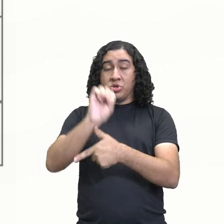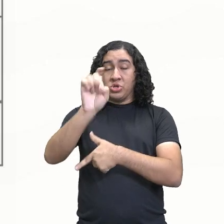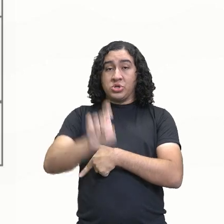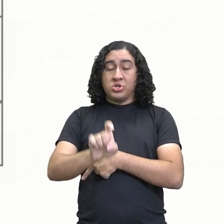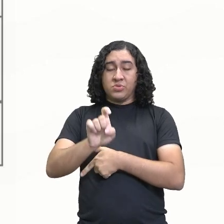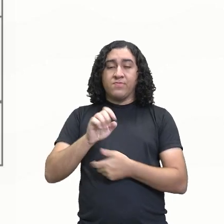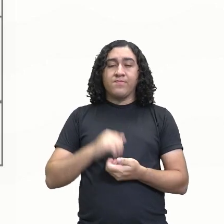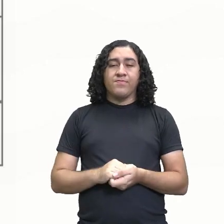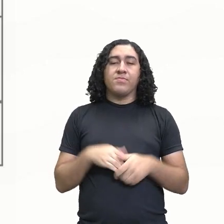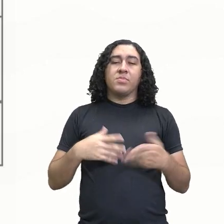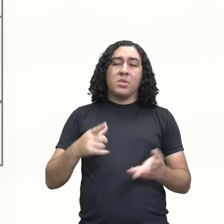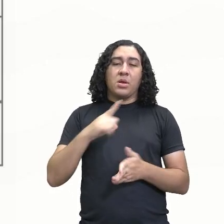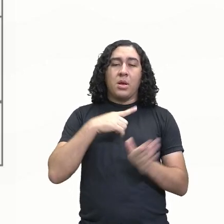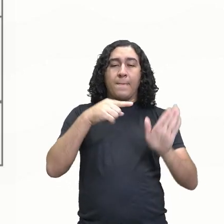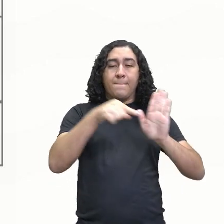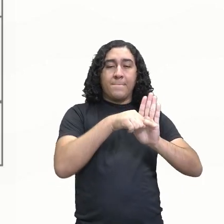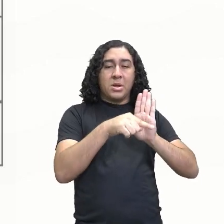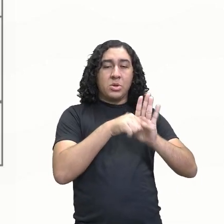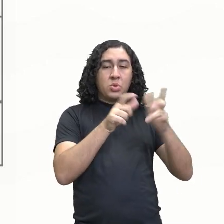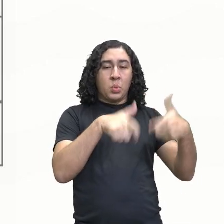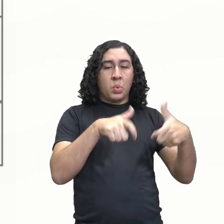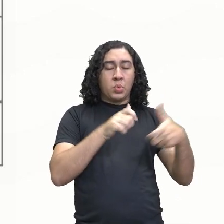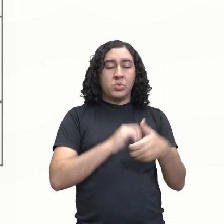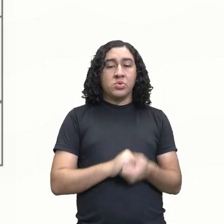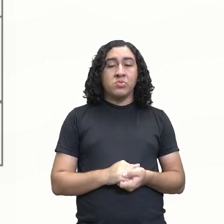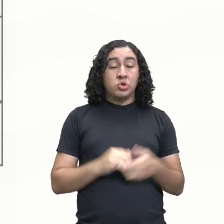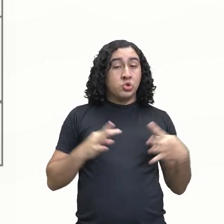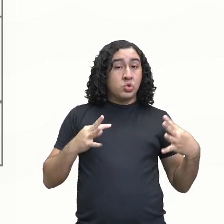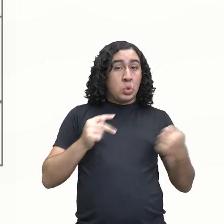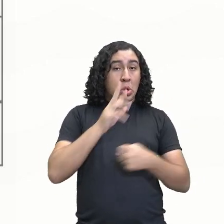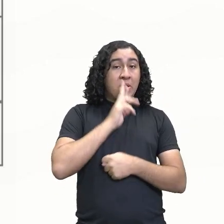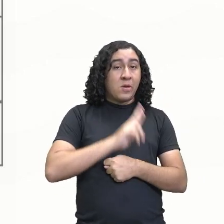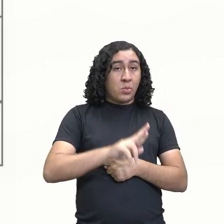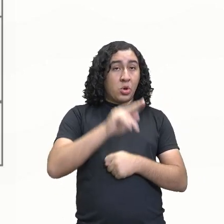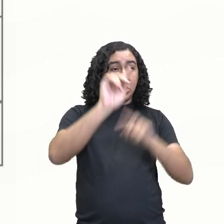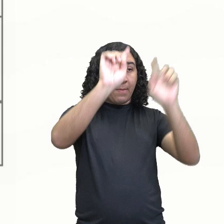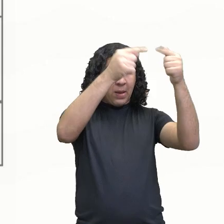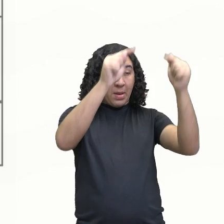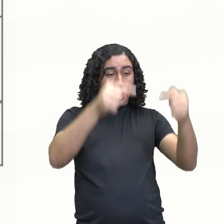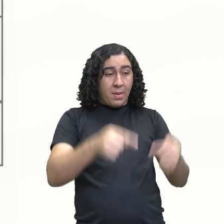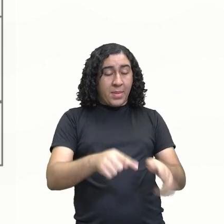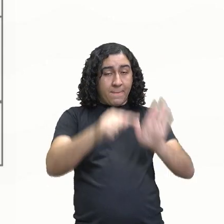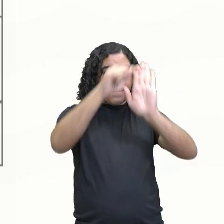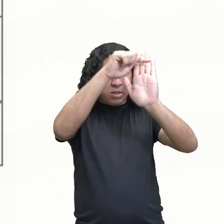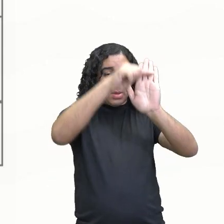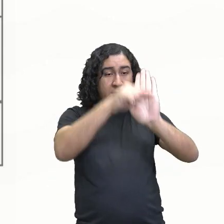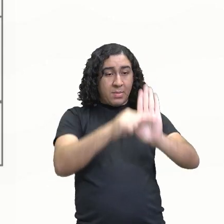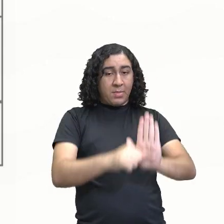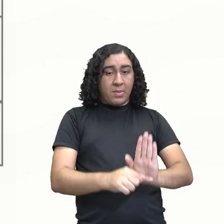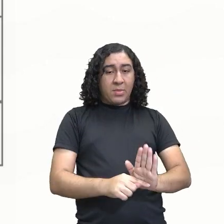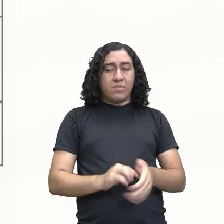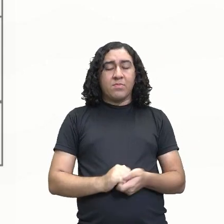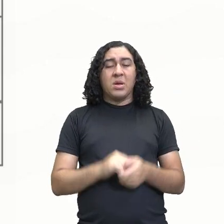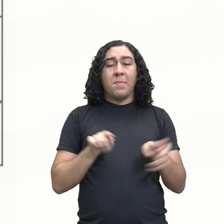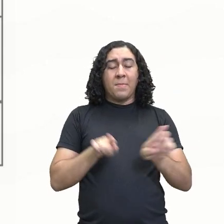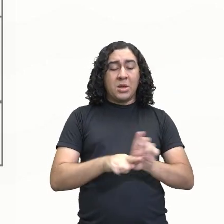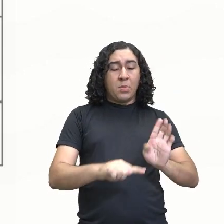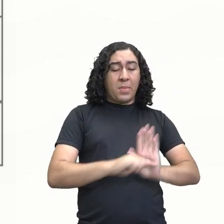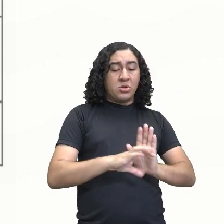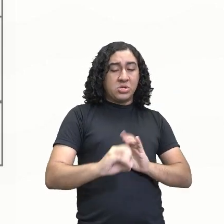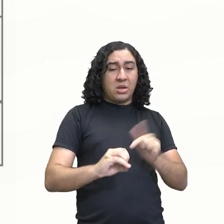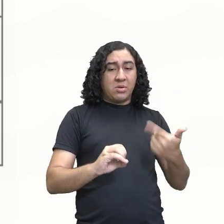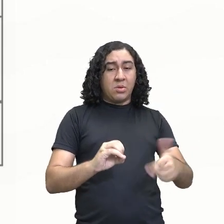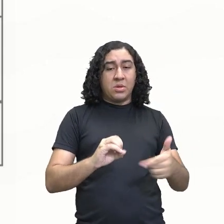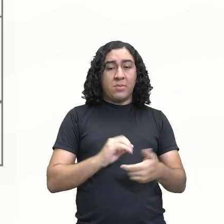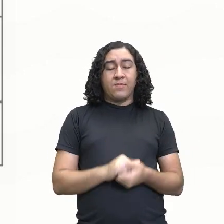vai aparecer o menos aqui na frente desses resultados. Não existe menos zero, continua zero. 1